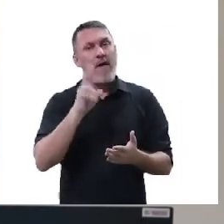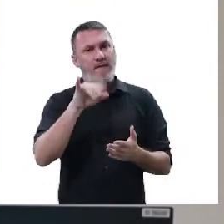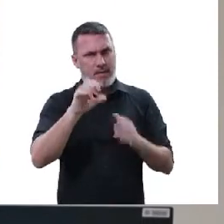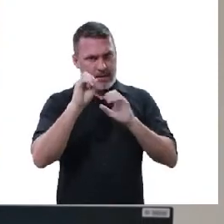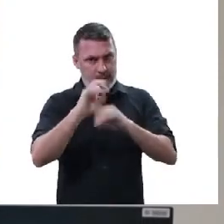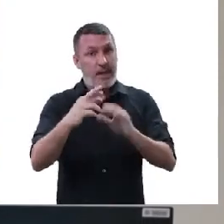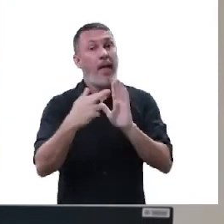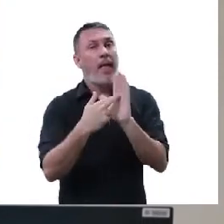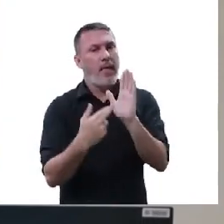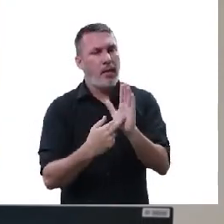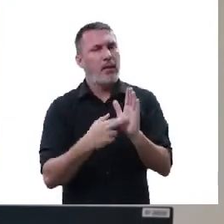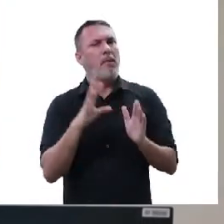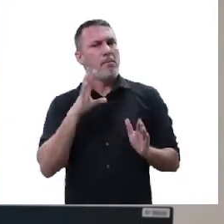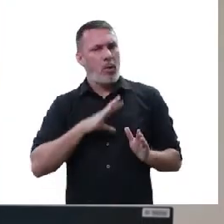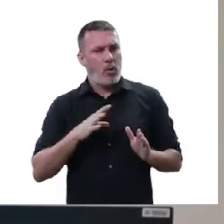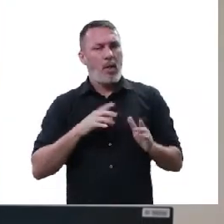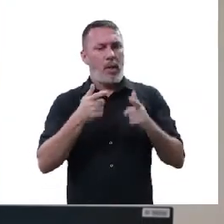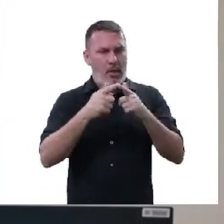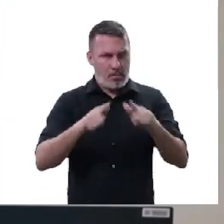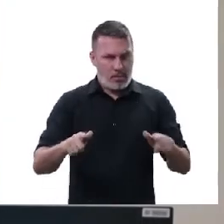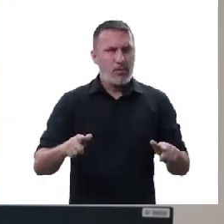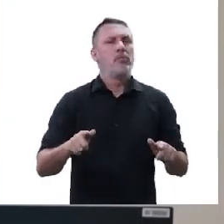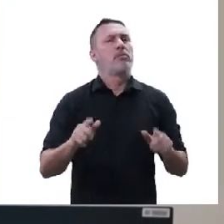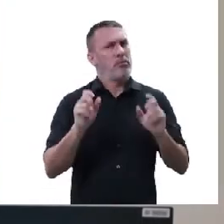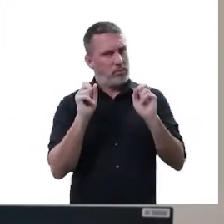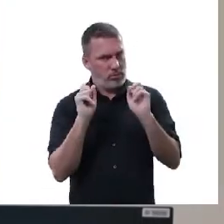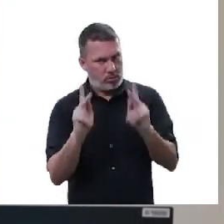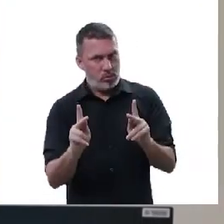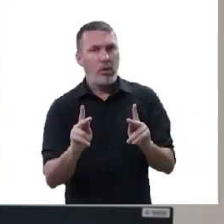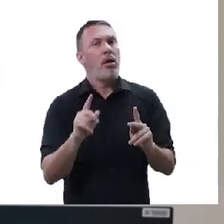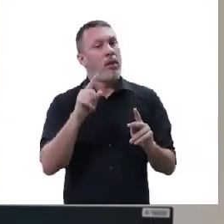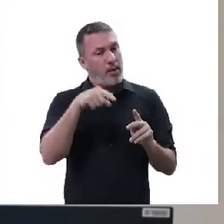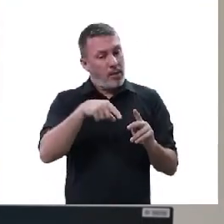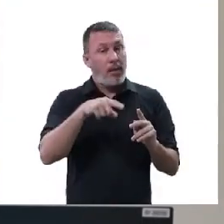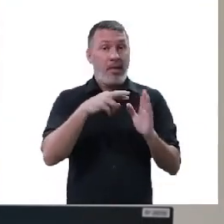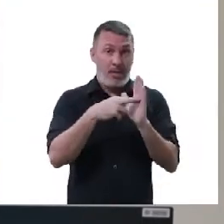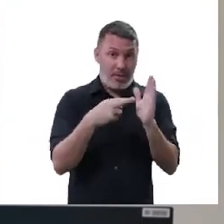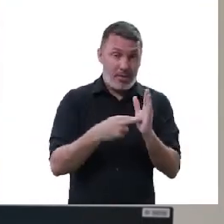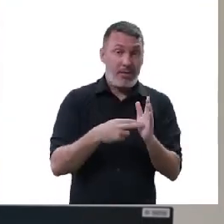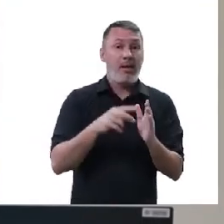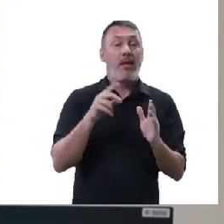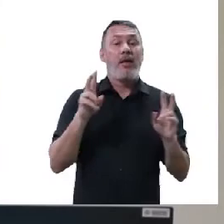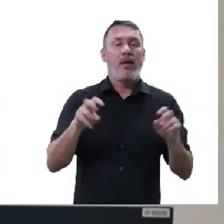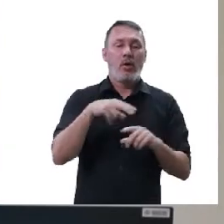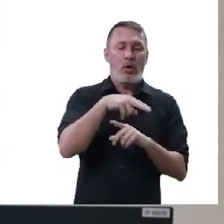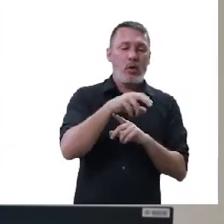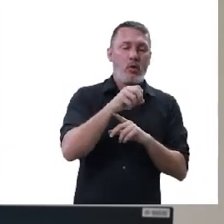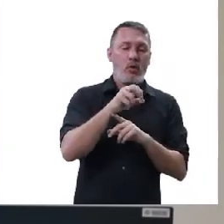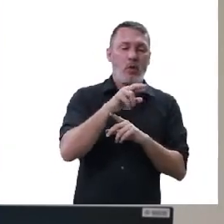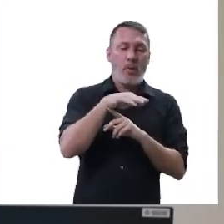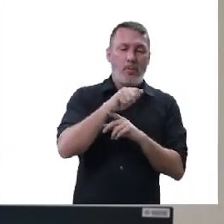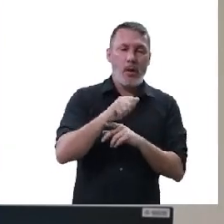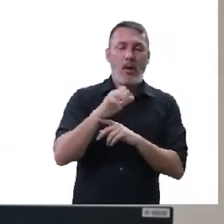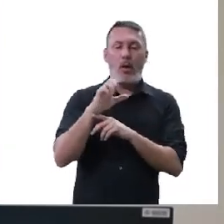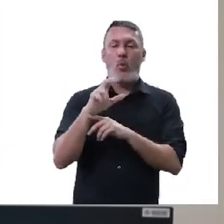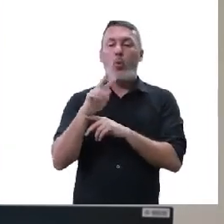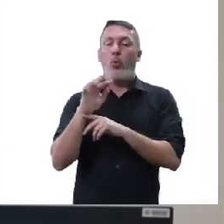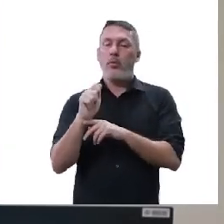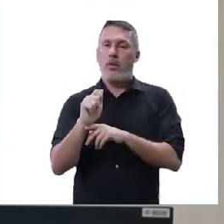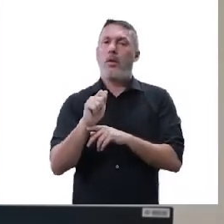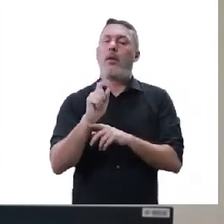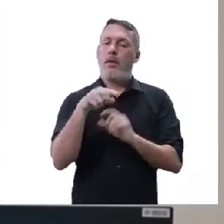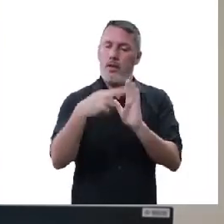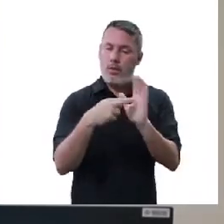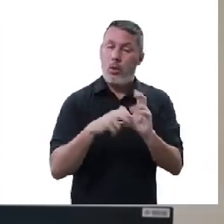vai te ensinar uma regra, tá, meu aluno? A escola ela vai te ensinar uma regra que também é uma variante, que chama norma culta. Mas ela